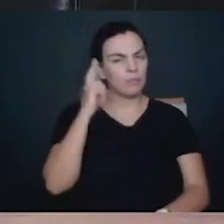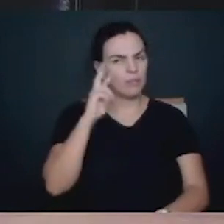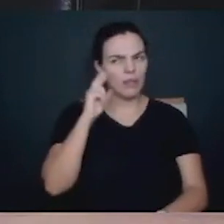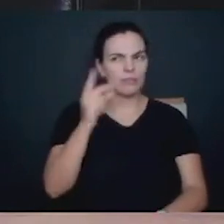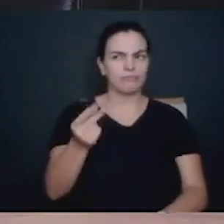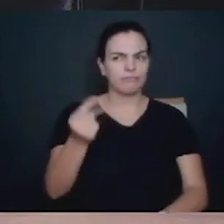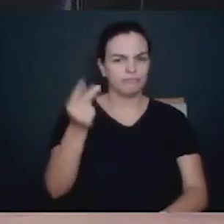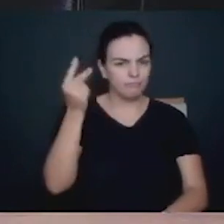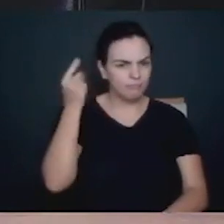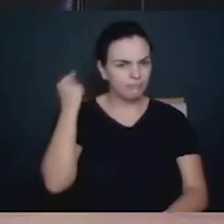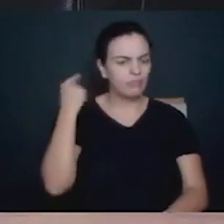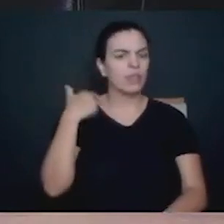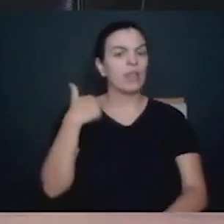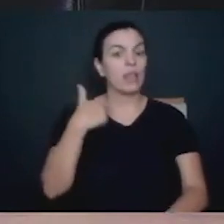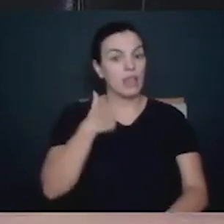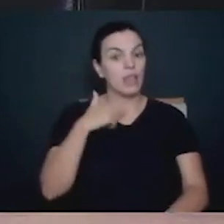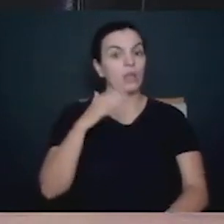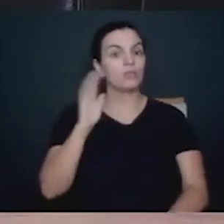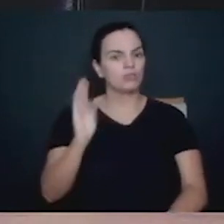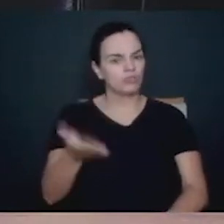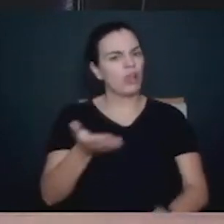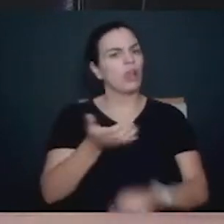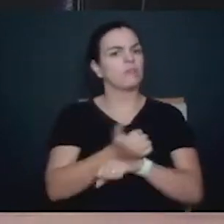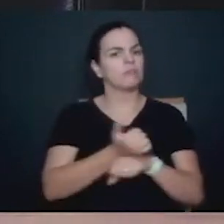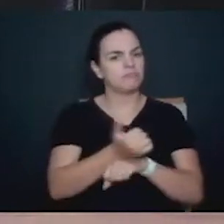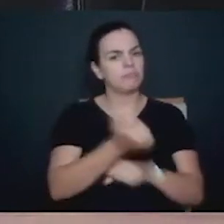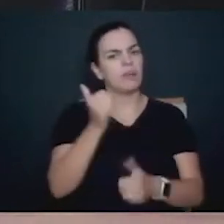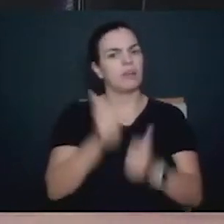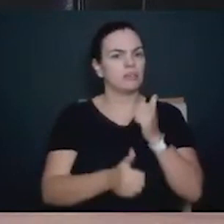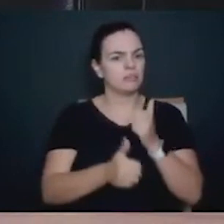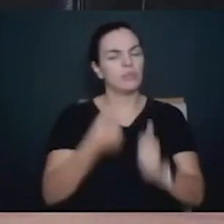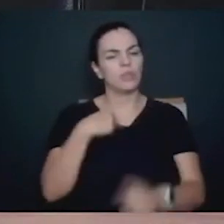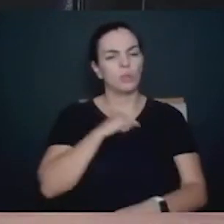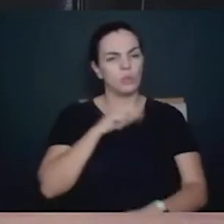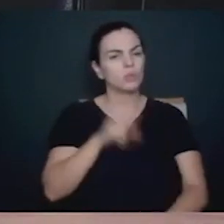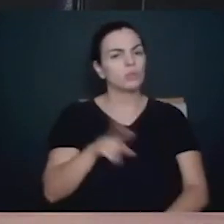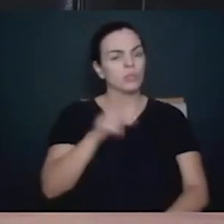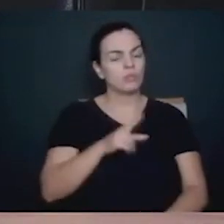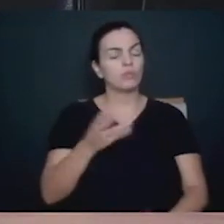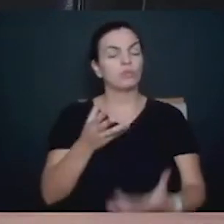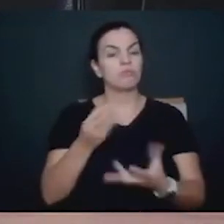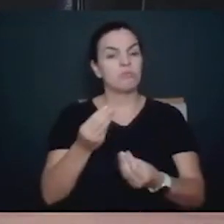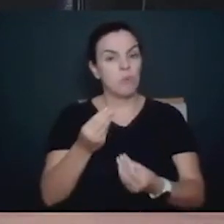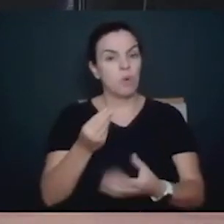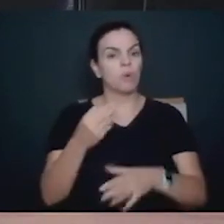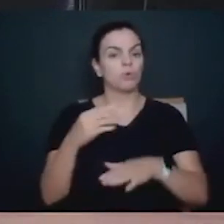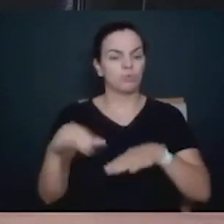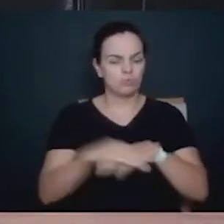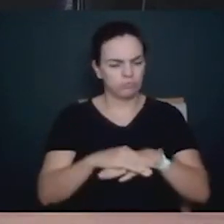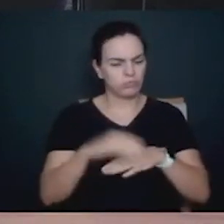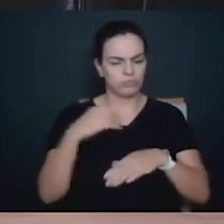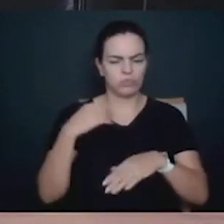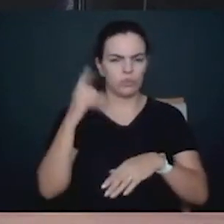fui triatleta e a gente usa muito equipamento quando a gente treina, porque praticamente se corre todo dia, se pedala todo dia, se nada todo